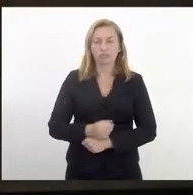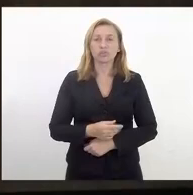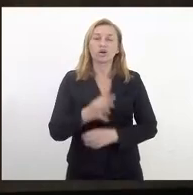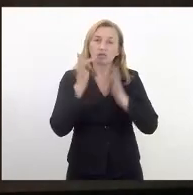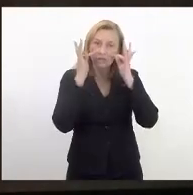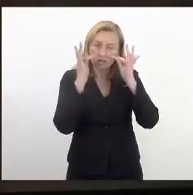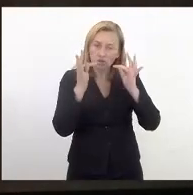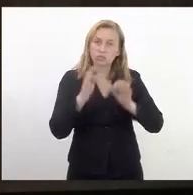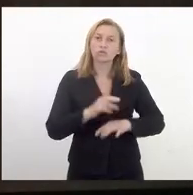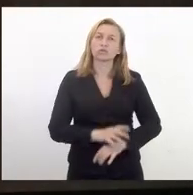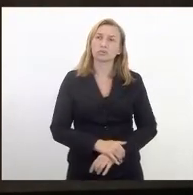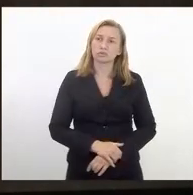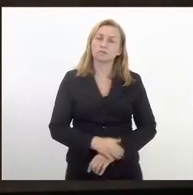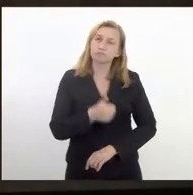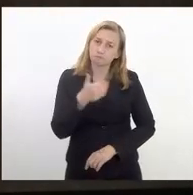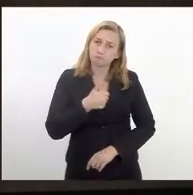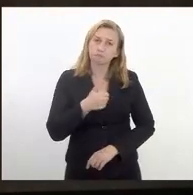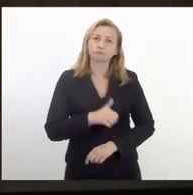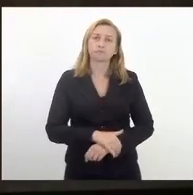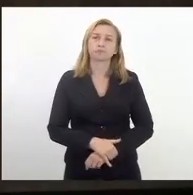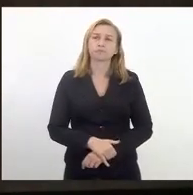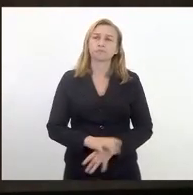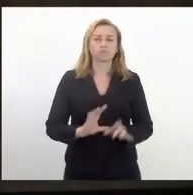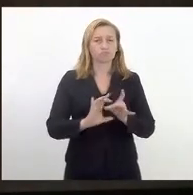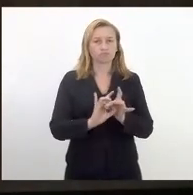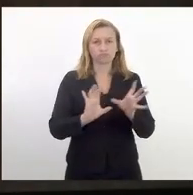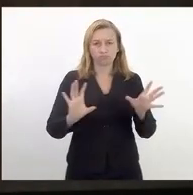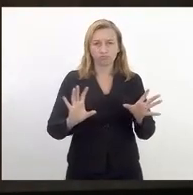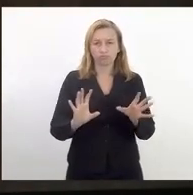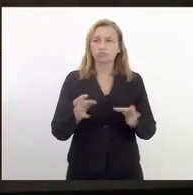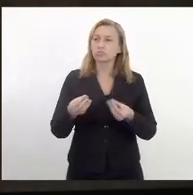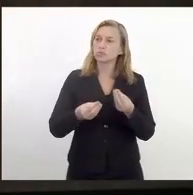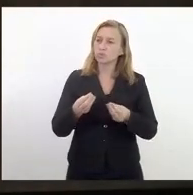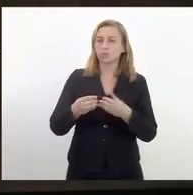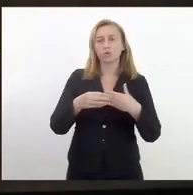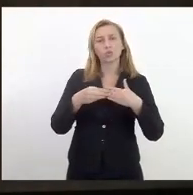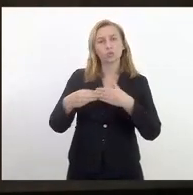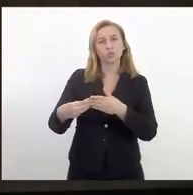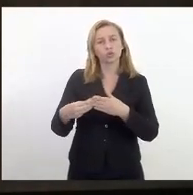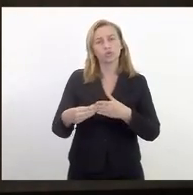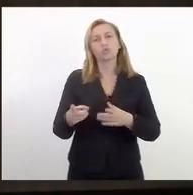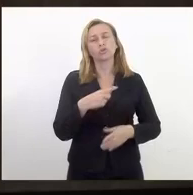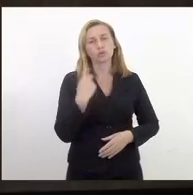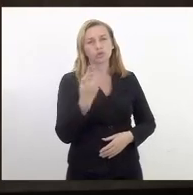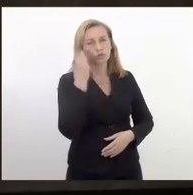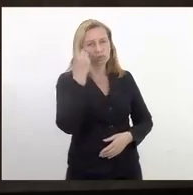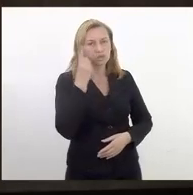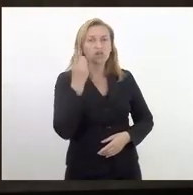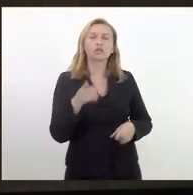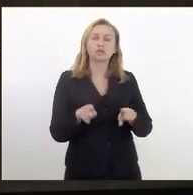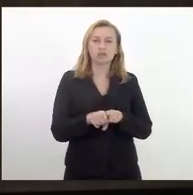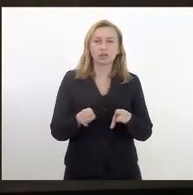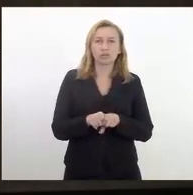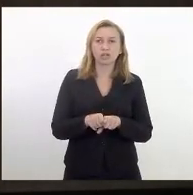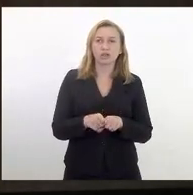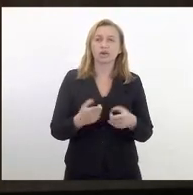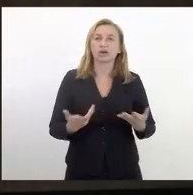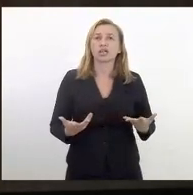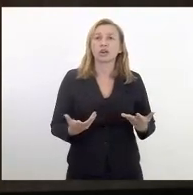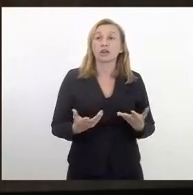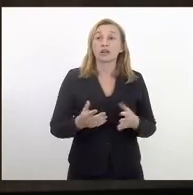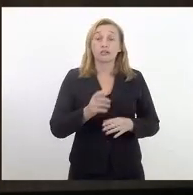sido testemunha primeiro lugar a forma democrática com que vossa excelência tem conduzido O parlamento e no que diz respeito à austeridade